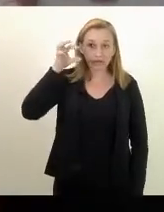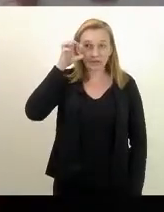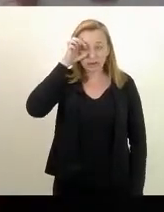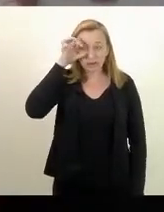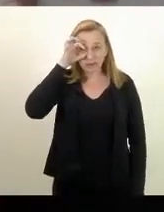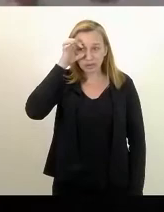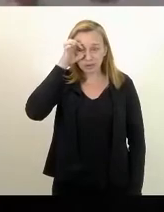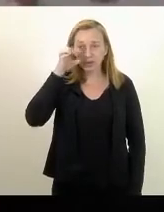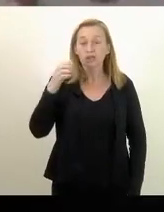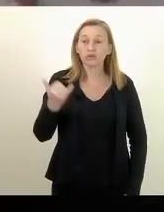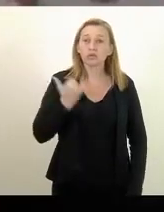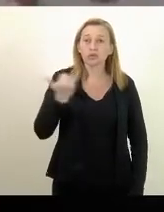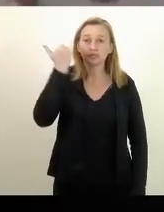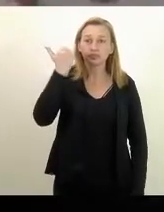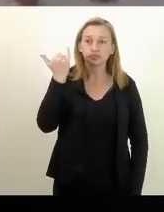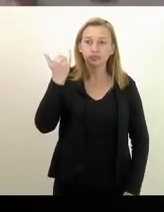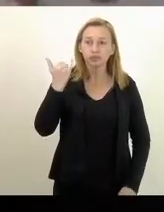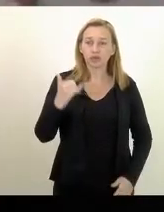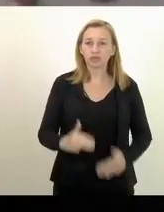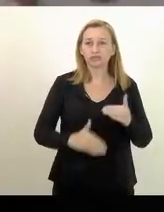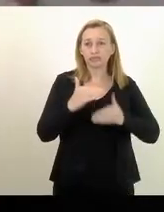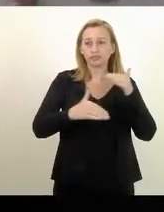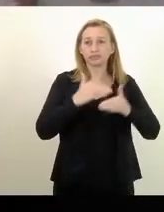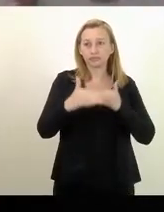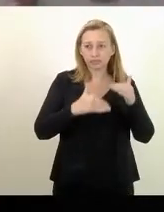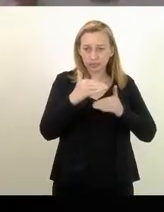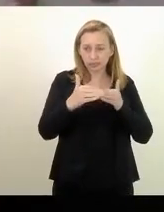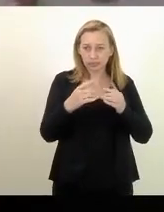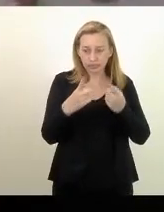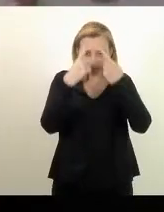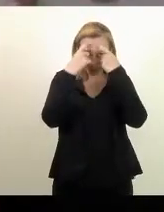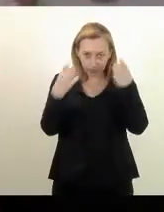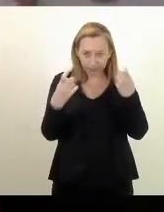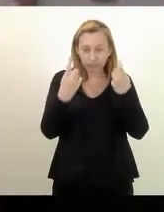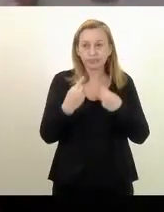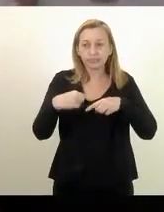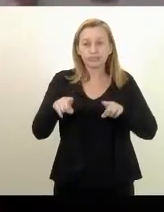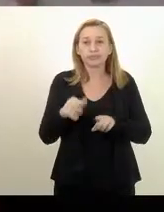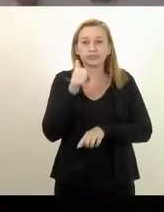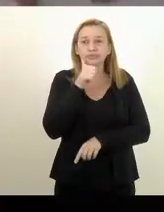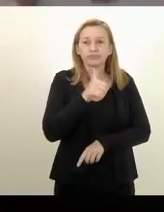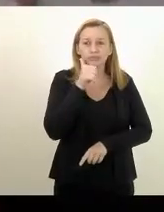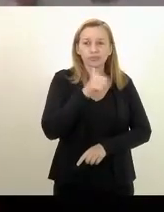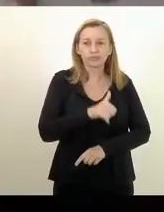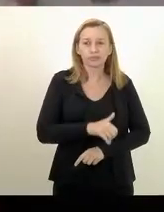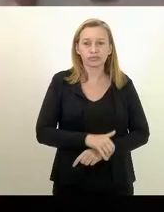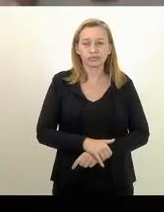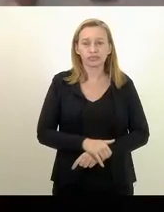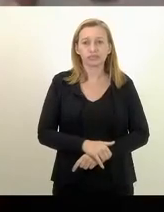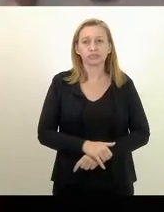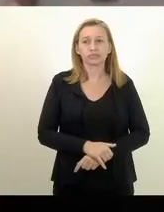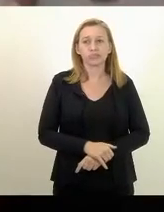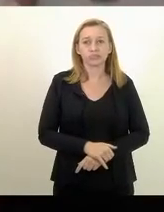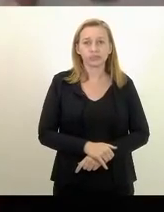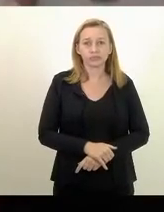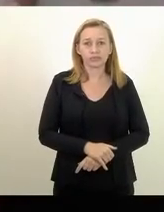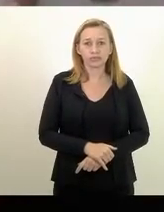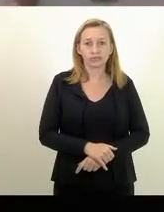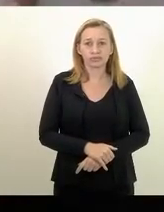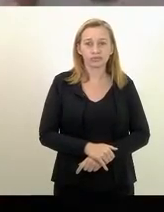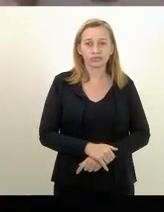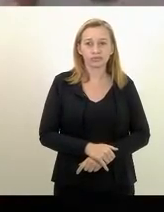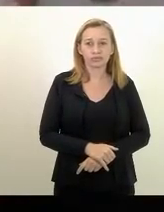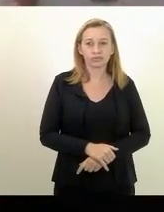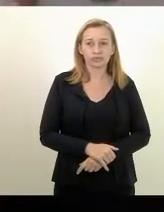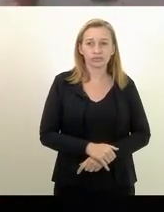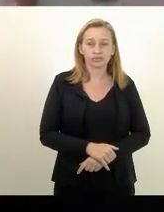evidenciar os processos de violação e violência contra as mulheres inclusive com a sinalização